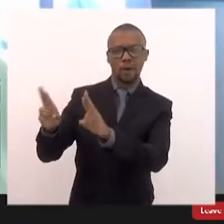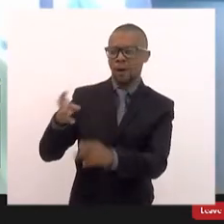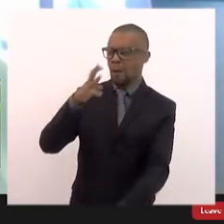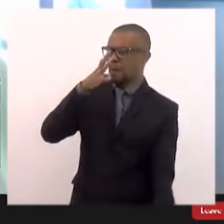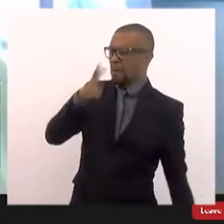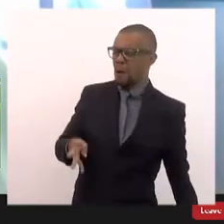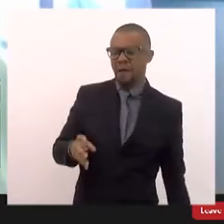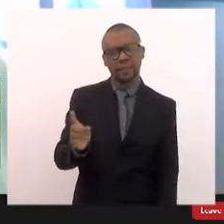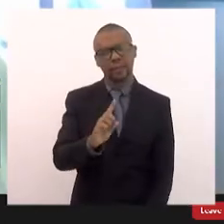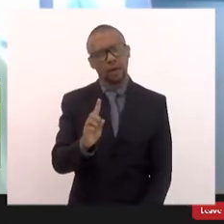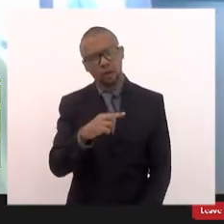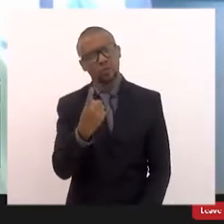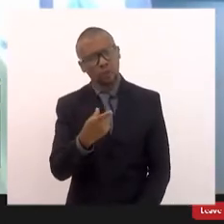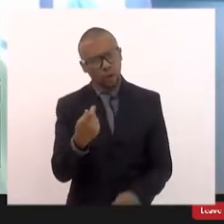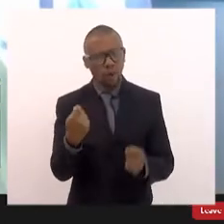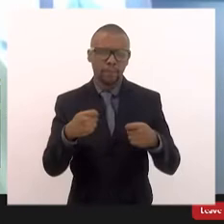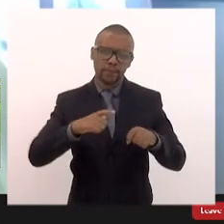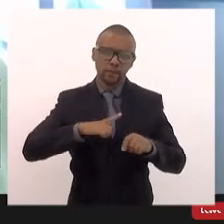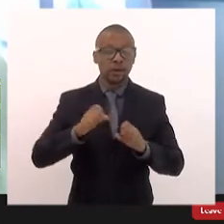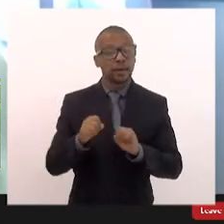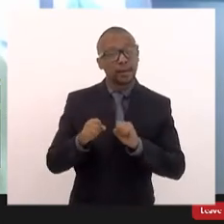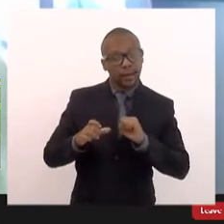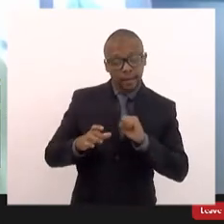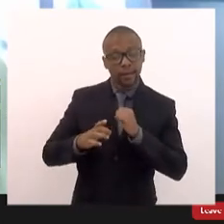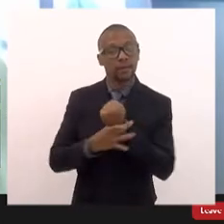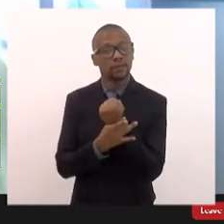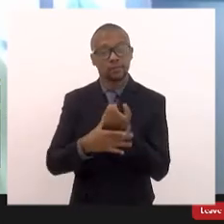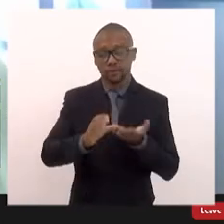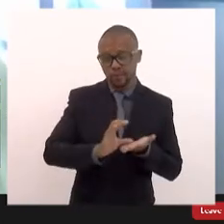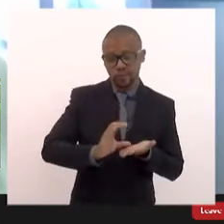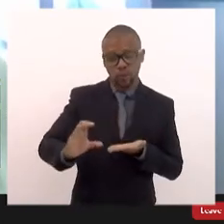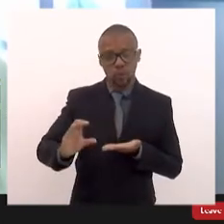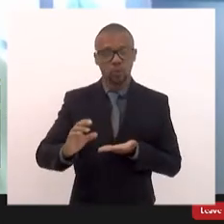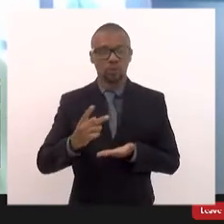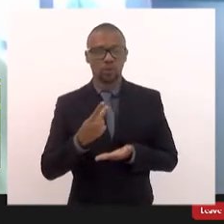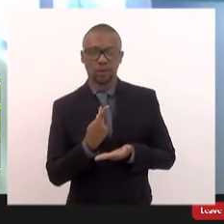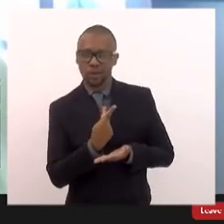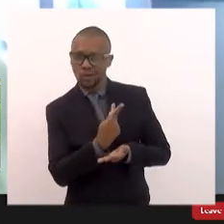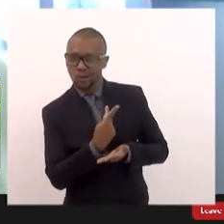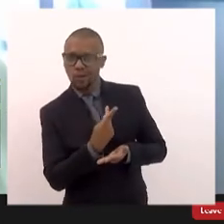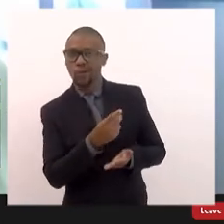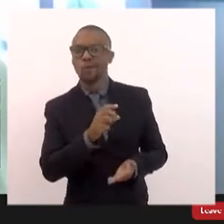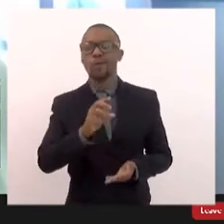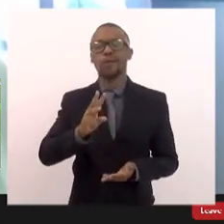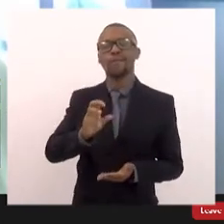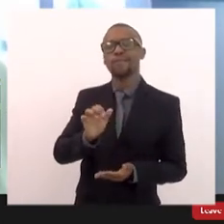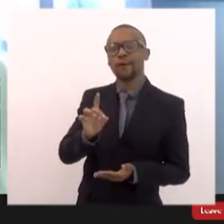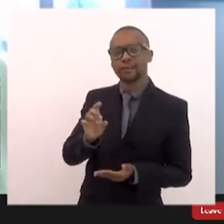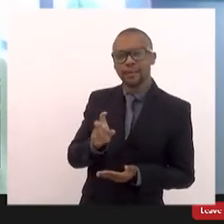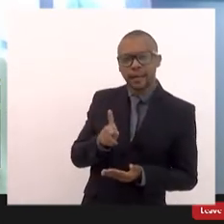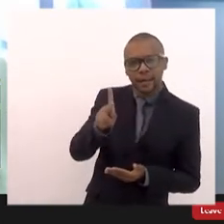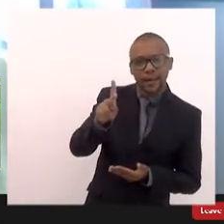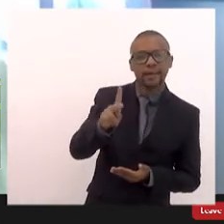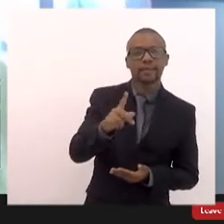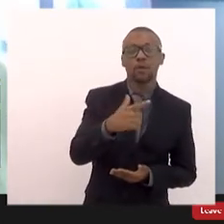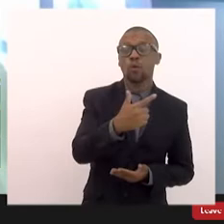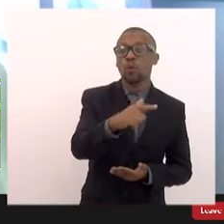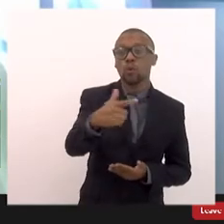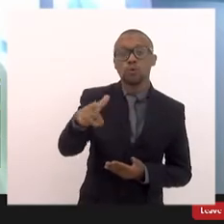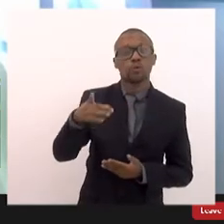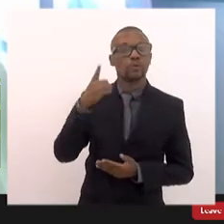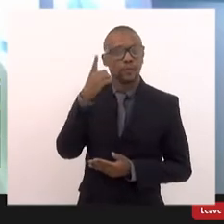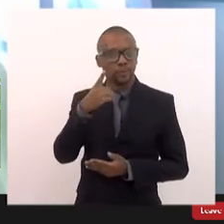orçamentos, garantir recursos para isso. Eu, Valdec e outras deputadas e deputados da